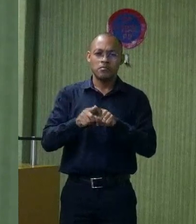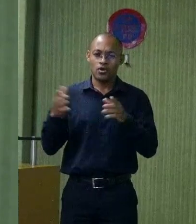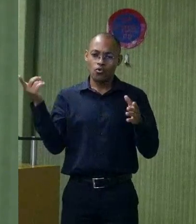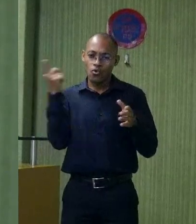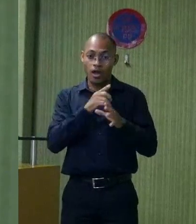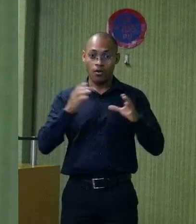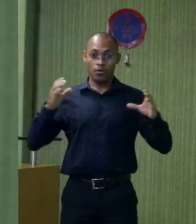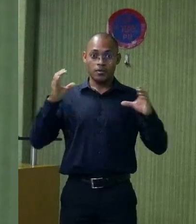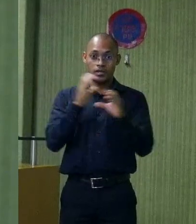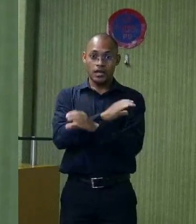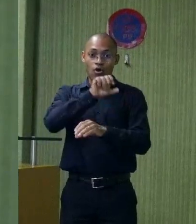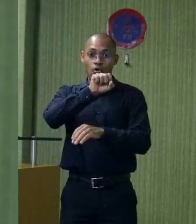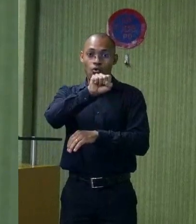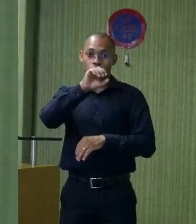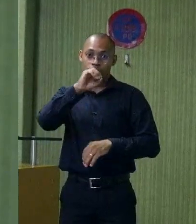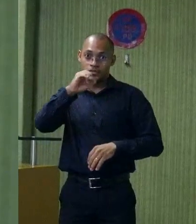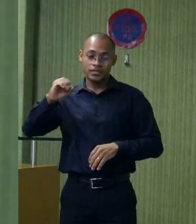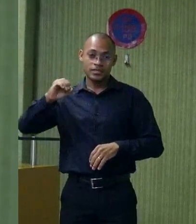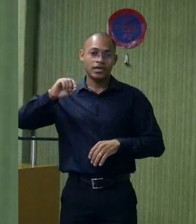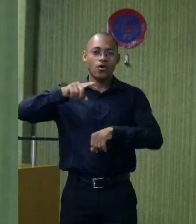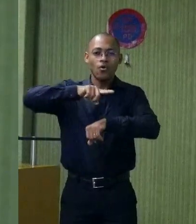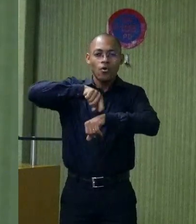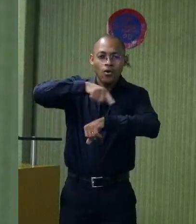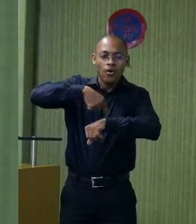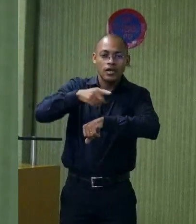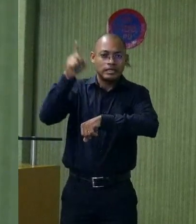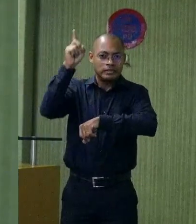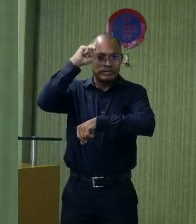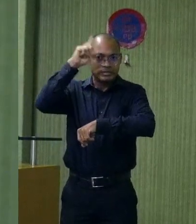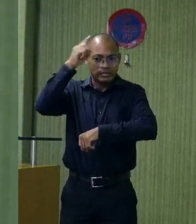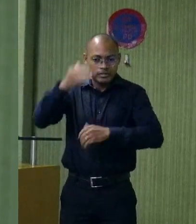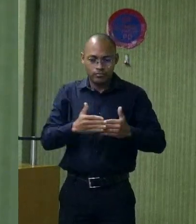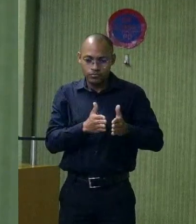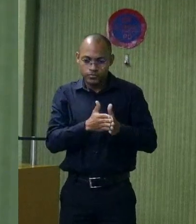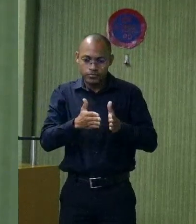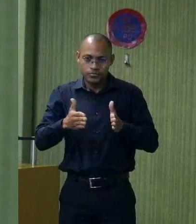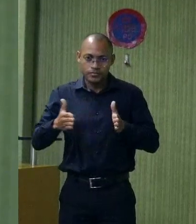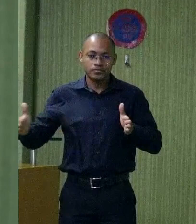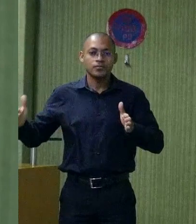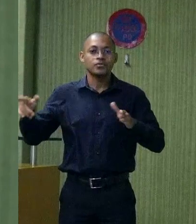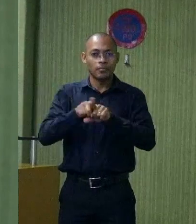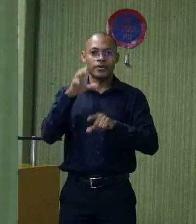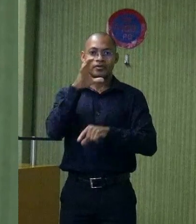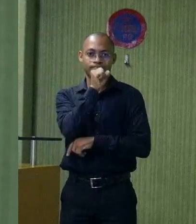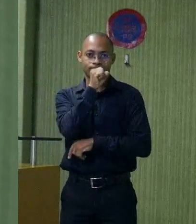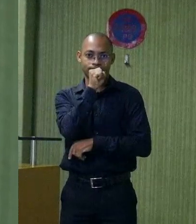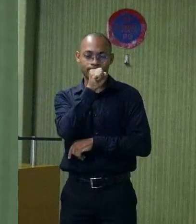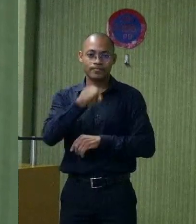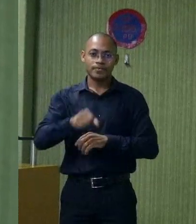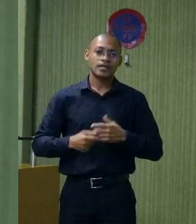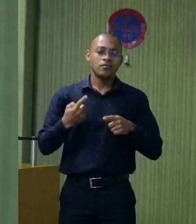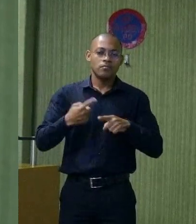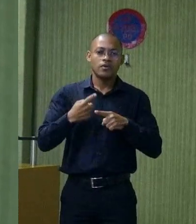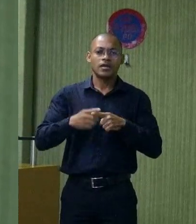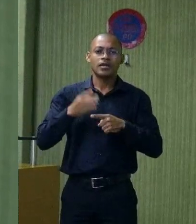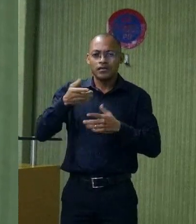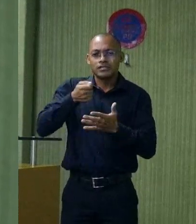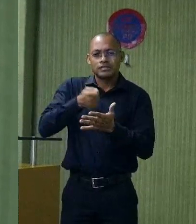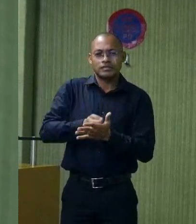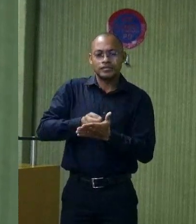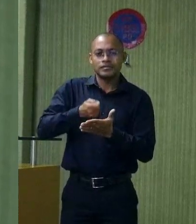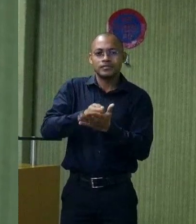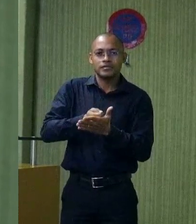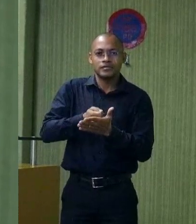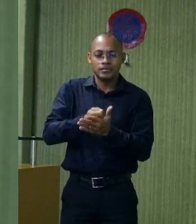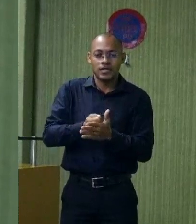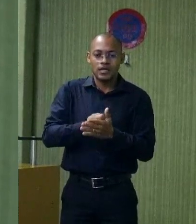as as 800 horas e 200 dias letivo colocando aos sábados eh como eles tentam tentam fazer um